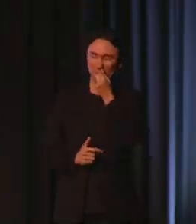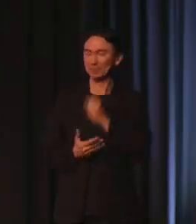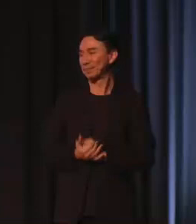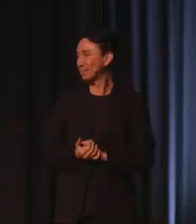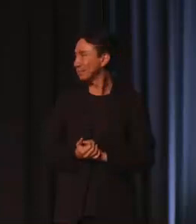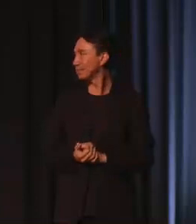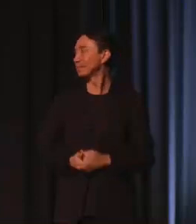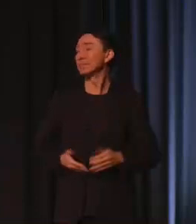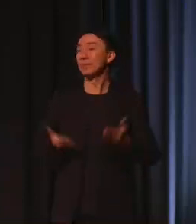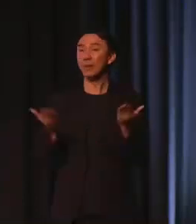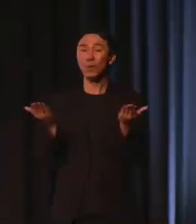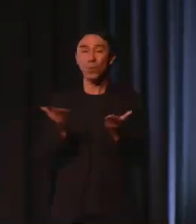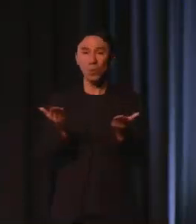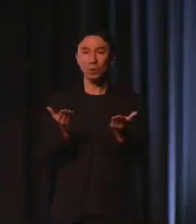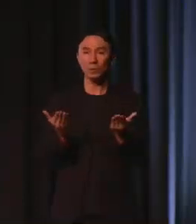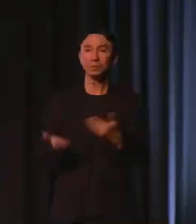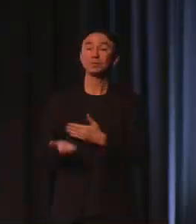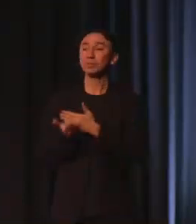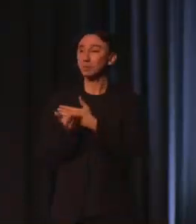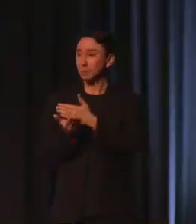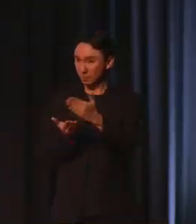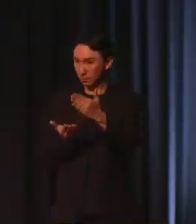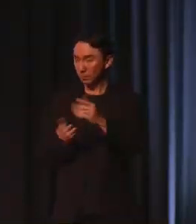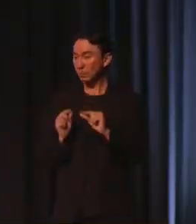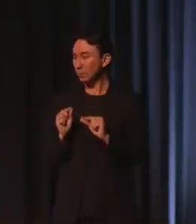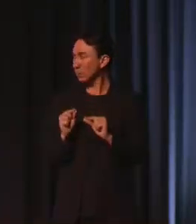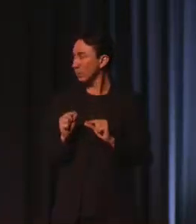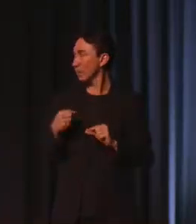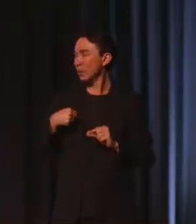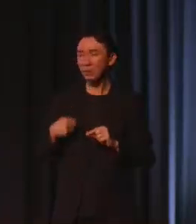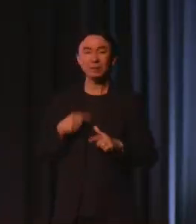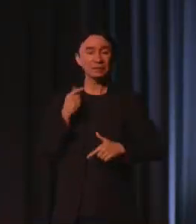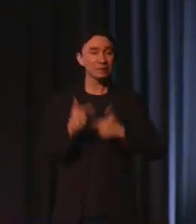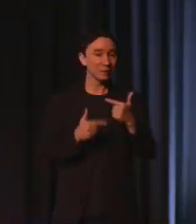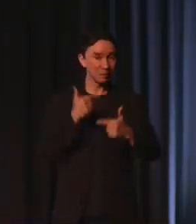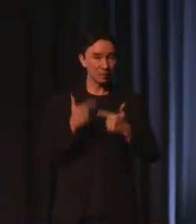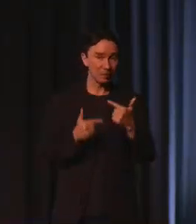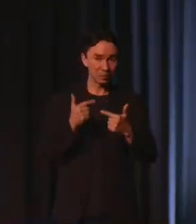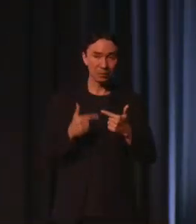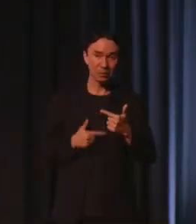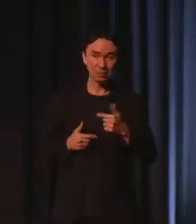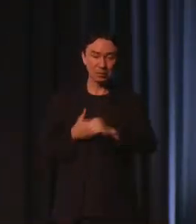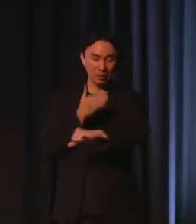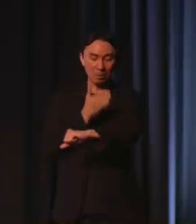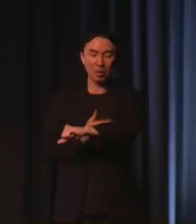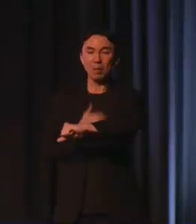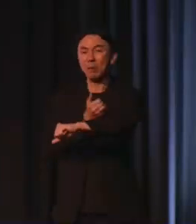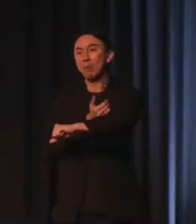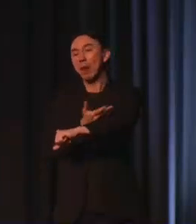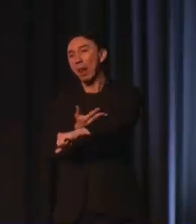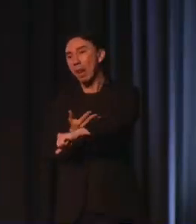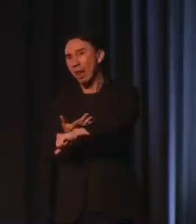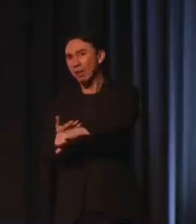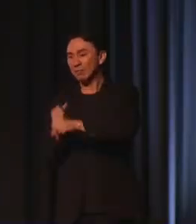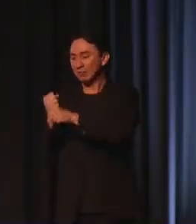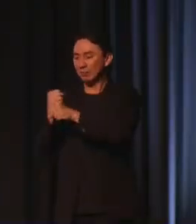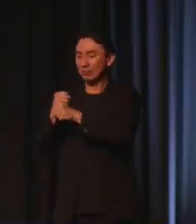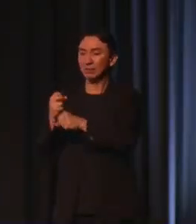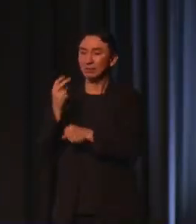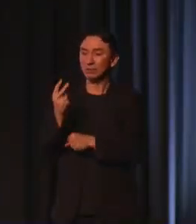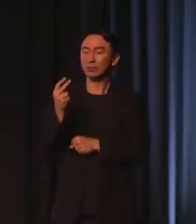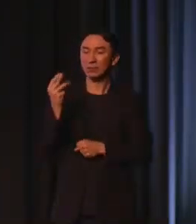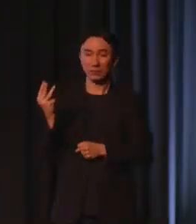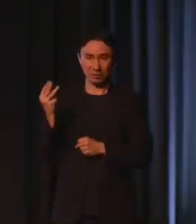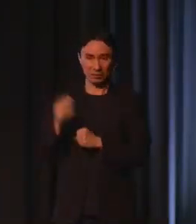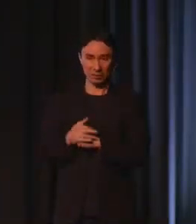de iniciar esse trabalho dizendo que eu trabalho com hemofilia há 23 anos, dentre as outras doenças hematológicas, e tenho